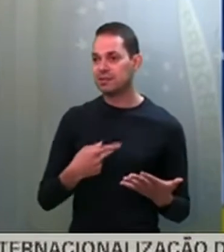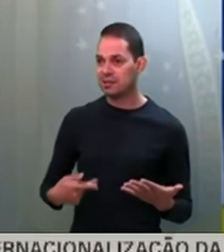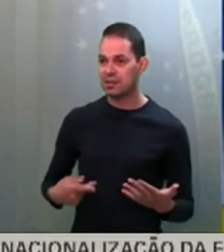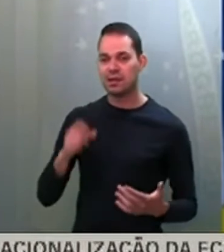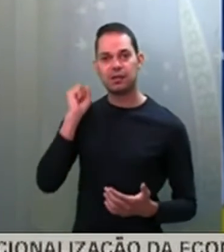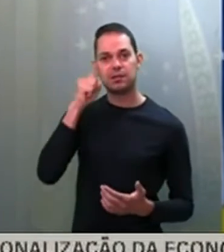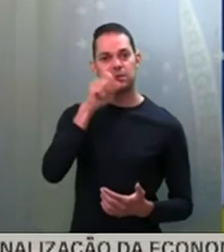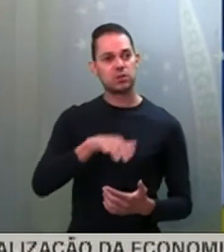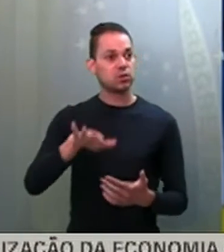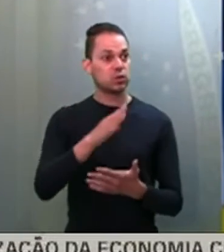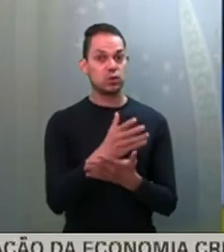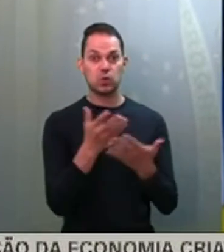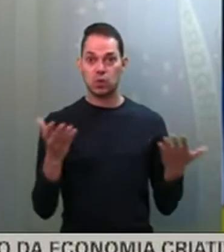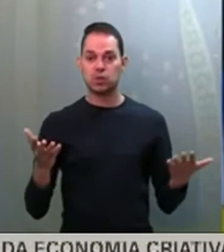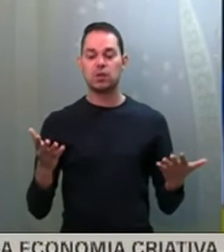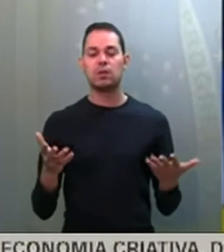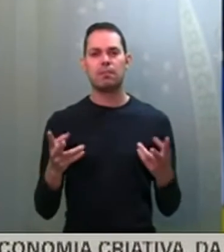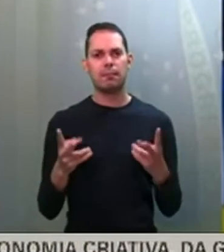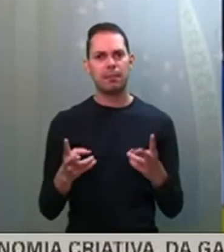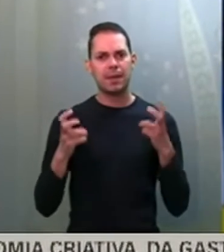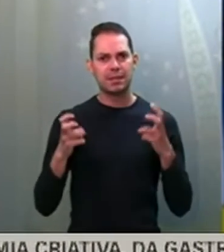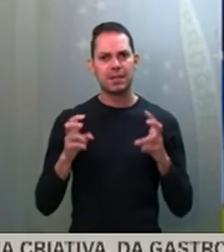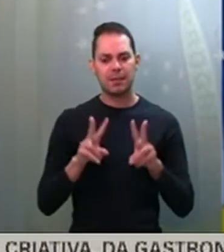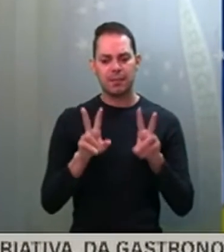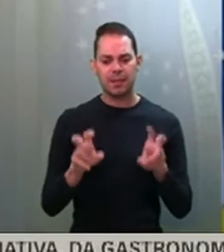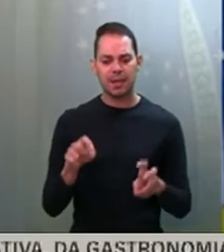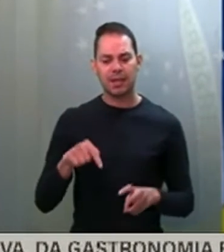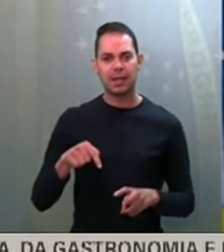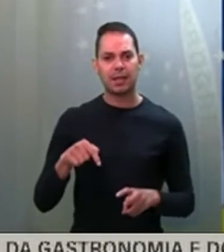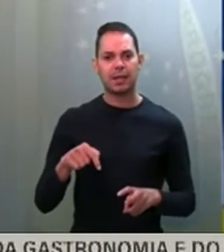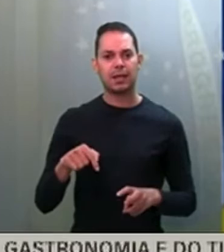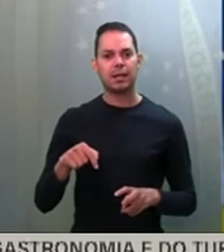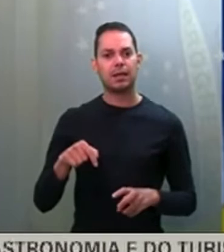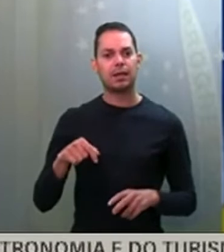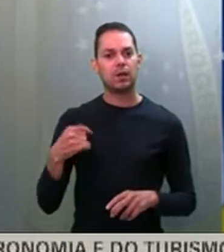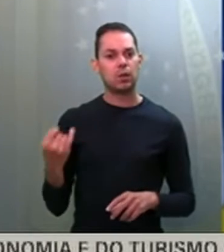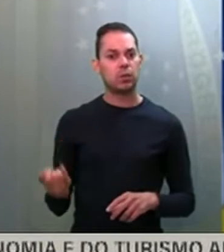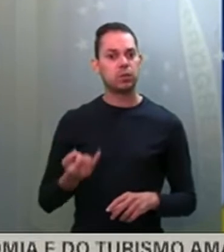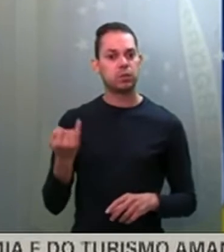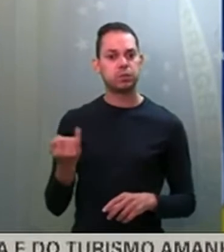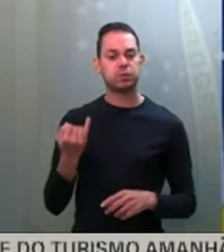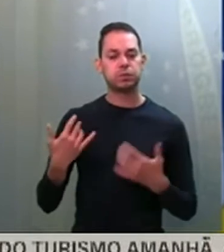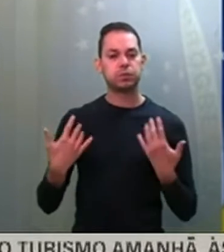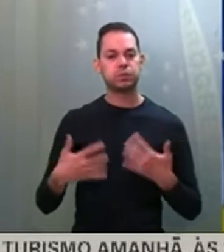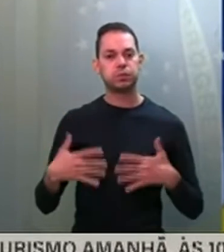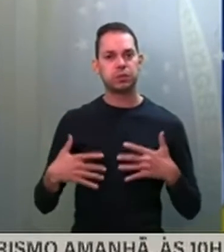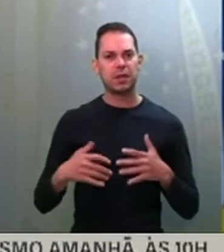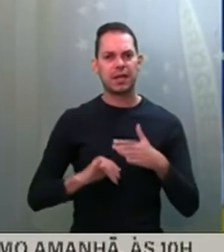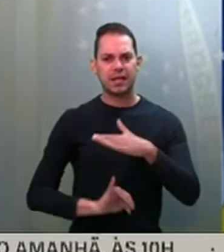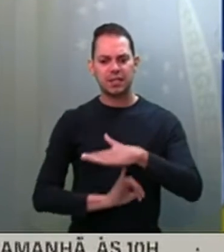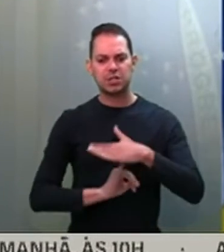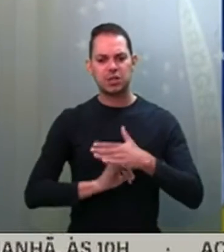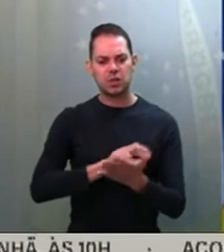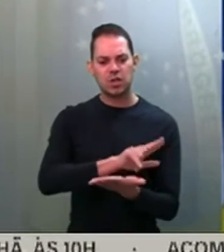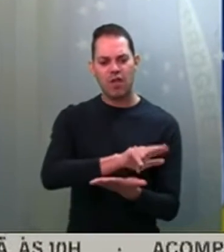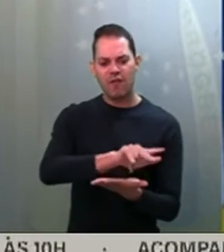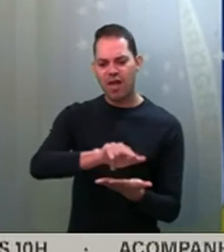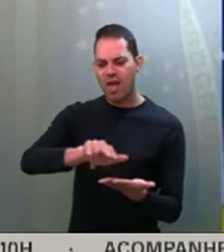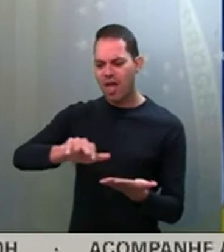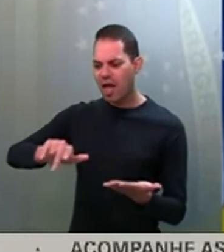solucionadores percebam todos o quanto essa matéria errei e o quanto a instituições o